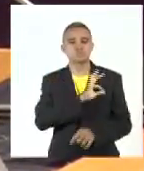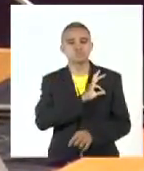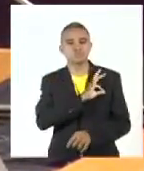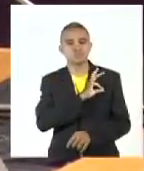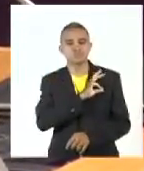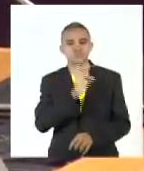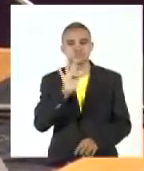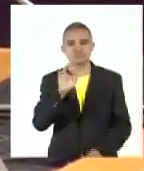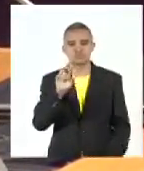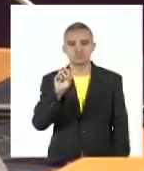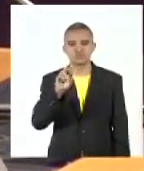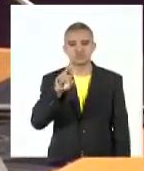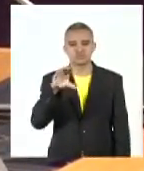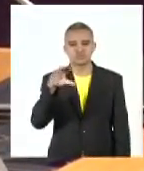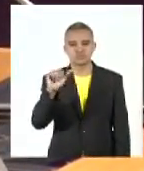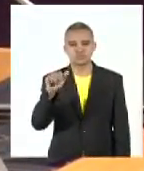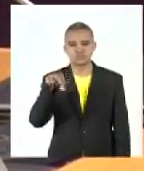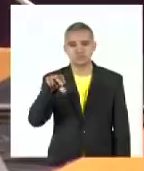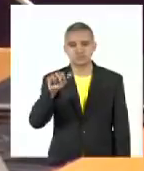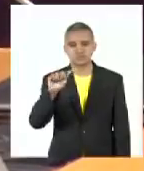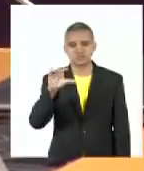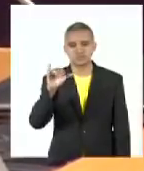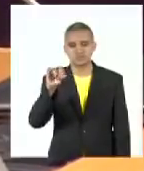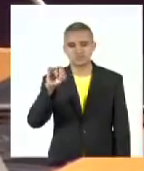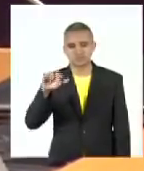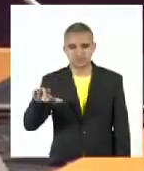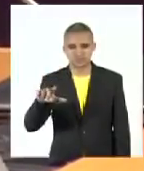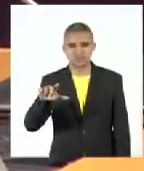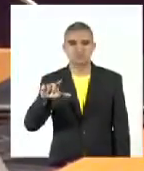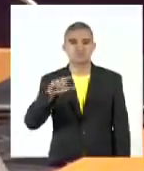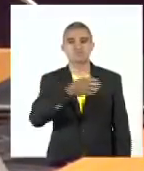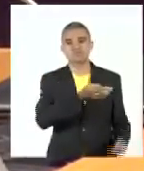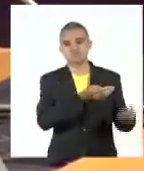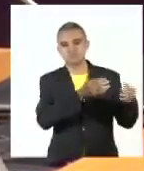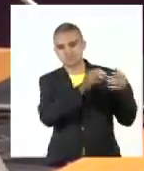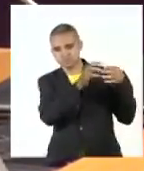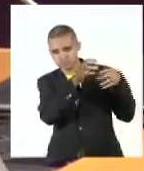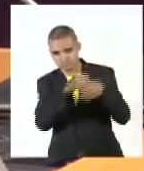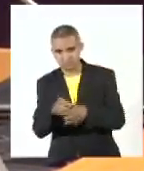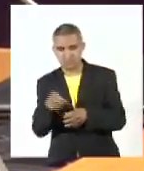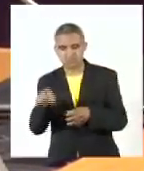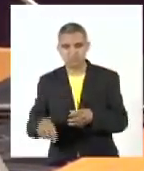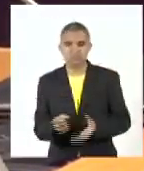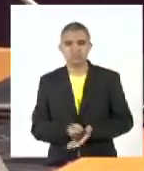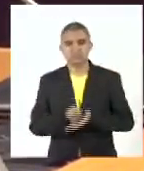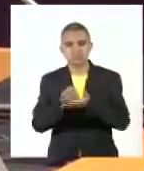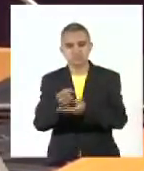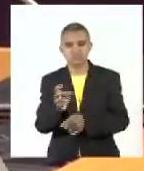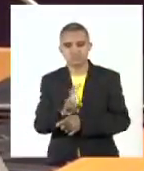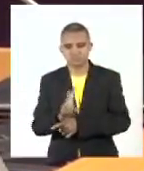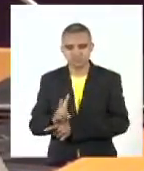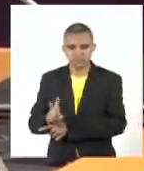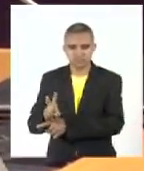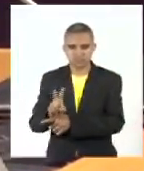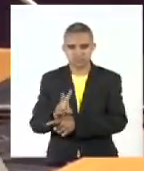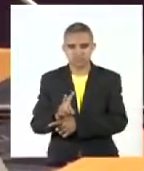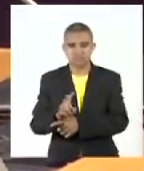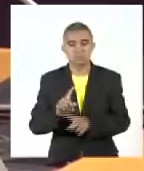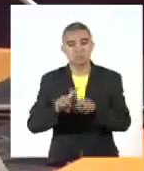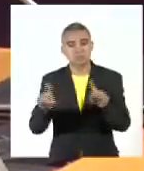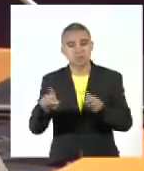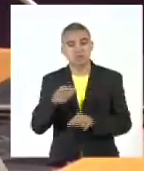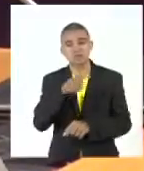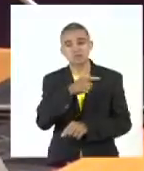Estado, e que sequer os deputados governistas, sequer, sabiam que nós tínhamos a